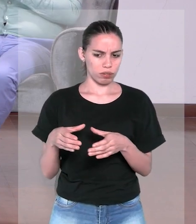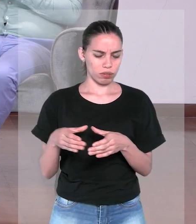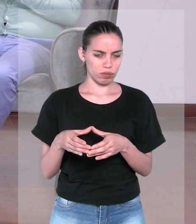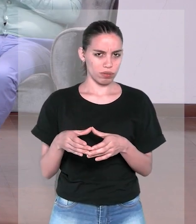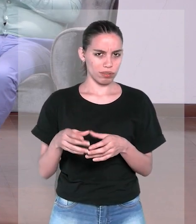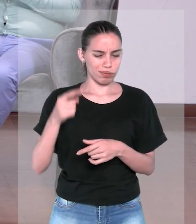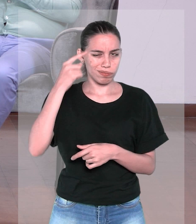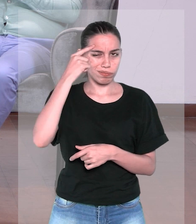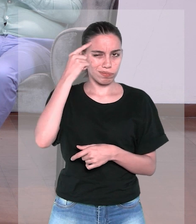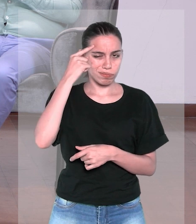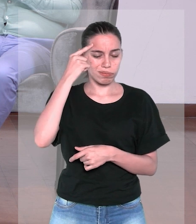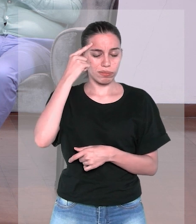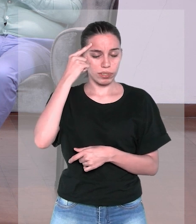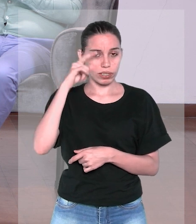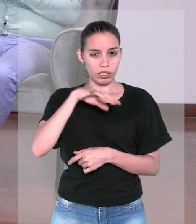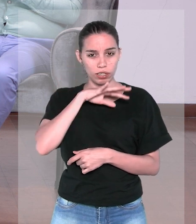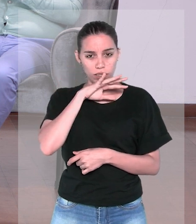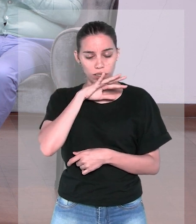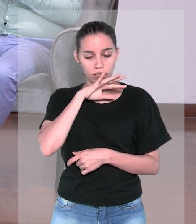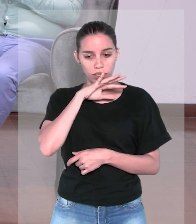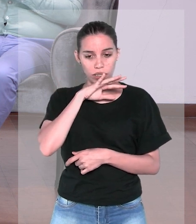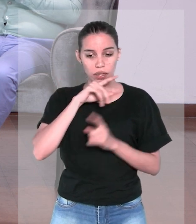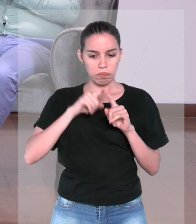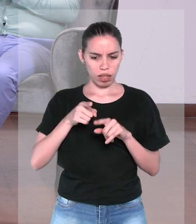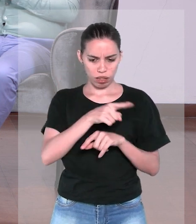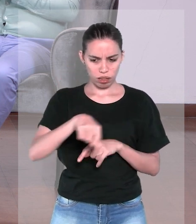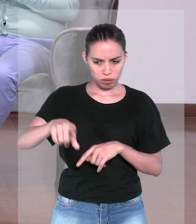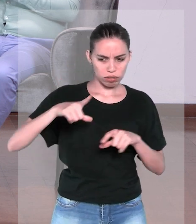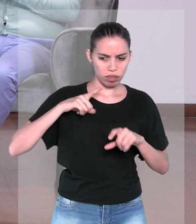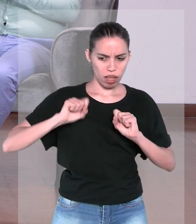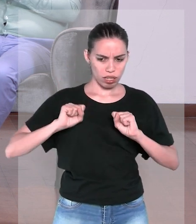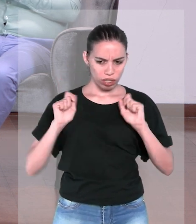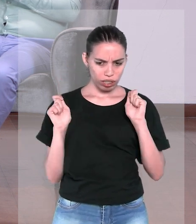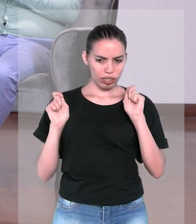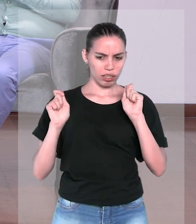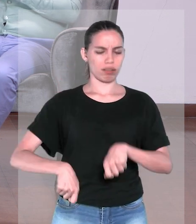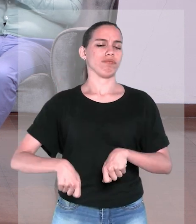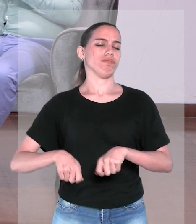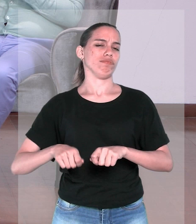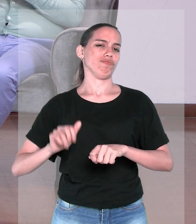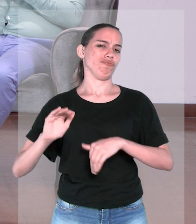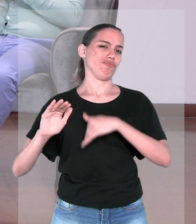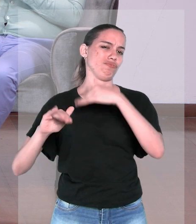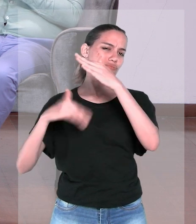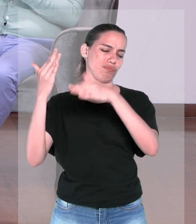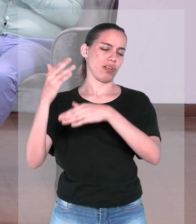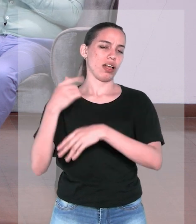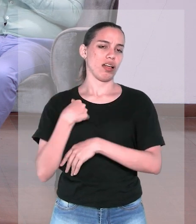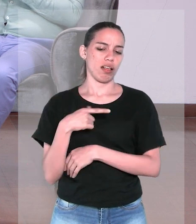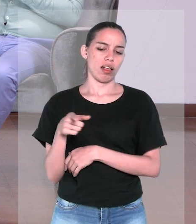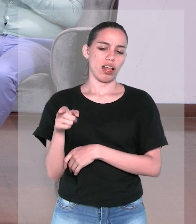de discussão me mostrou também que a escuta favorecia o seguinte, por exemplo, eu estava diante de um